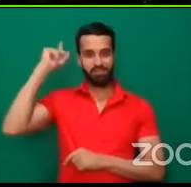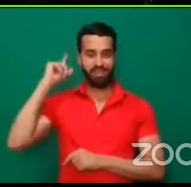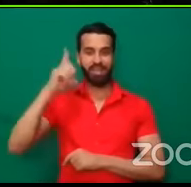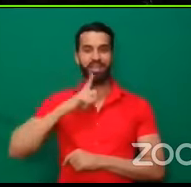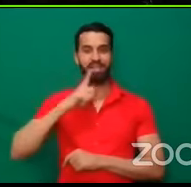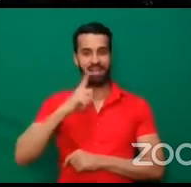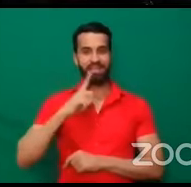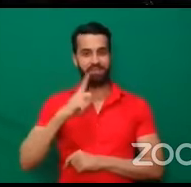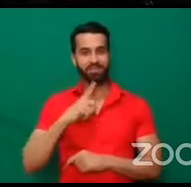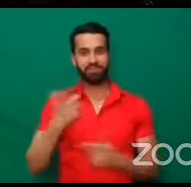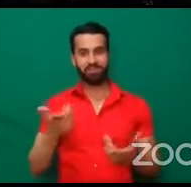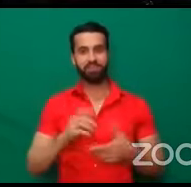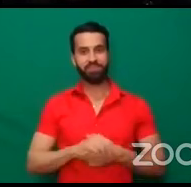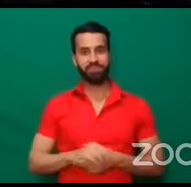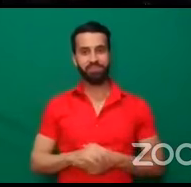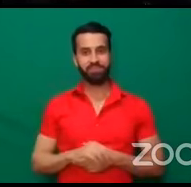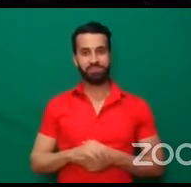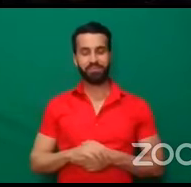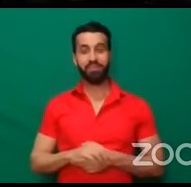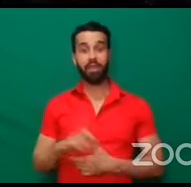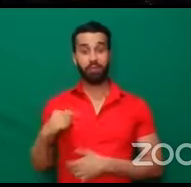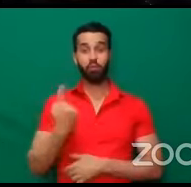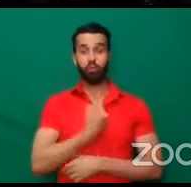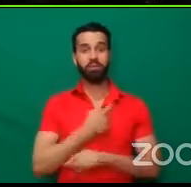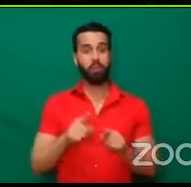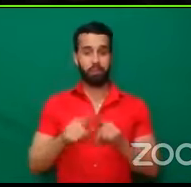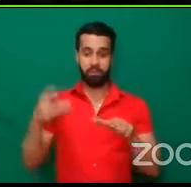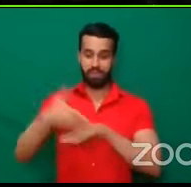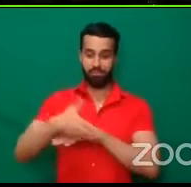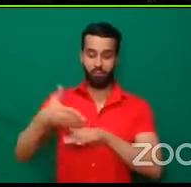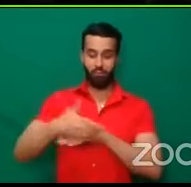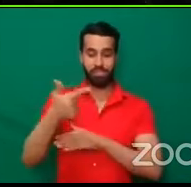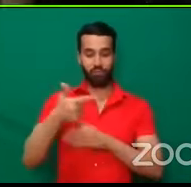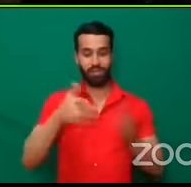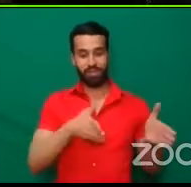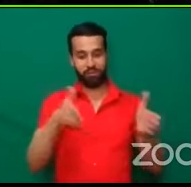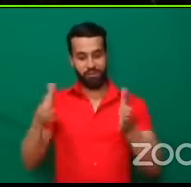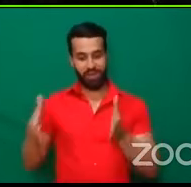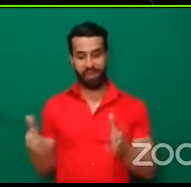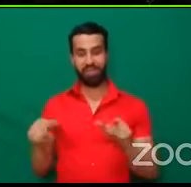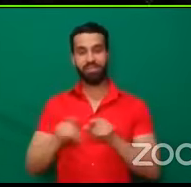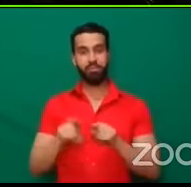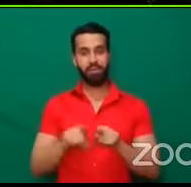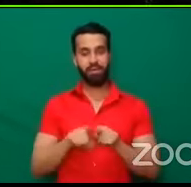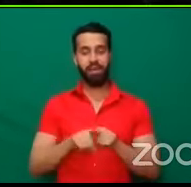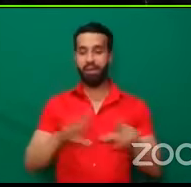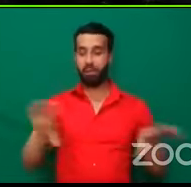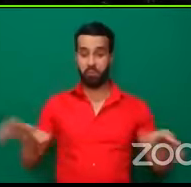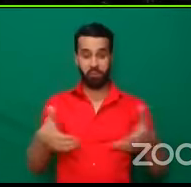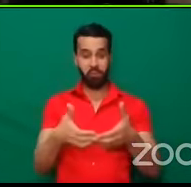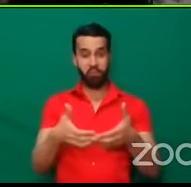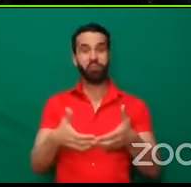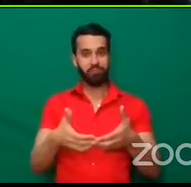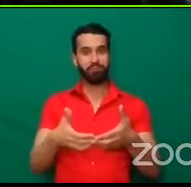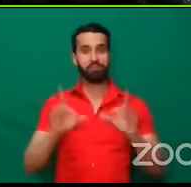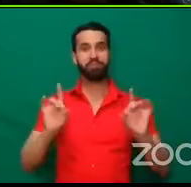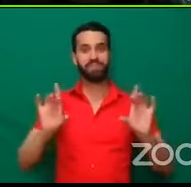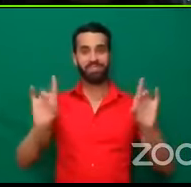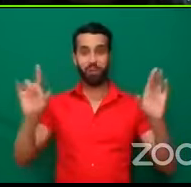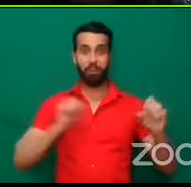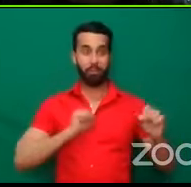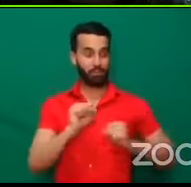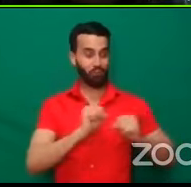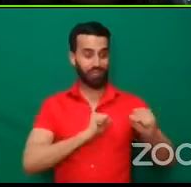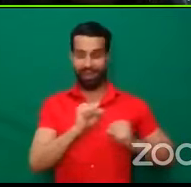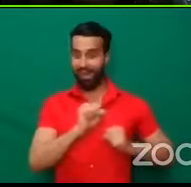Furman. Sim. Sim, nós participamos da segunda temporada. Foi uma turma muito legal, assim, que selecionaram, apaixonados, assim, por